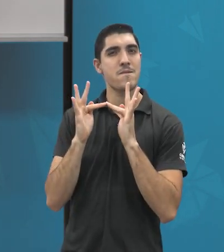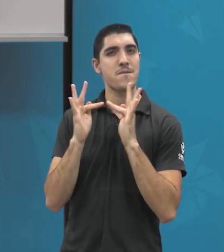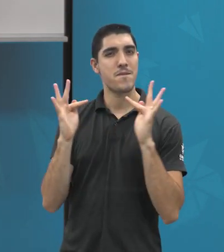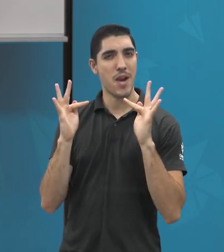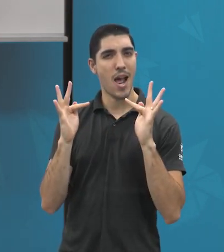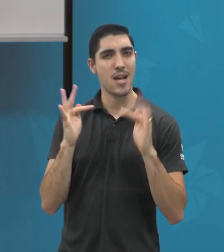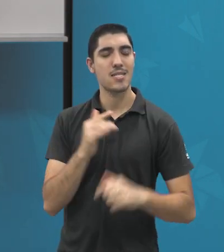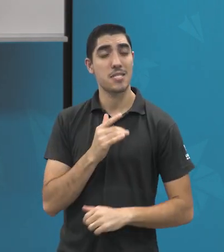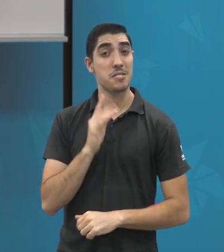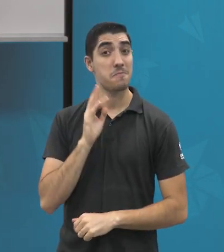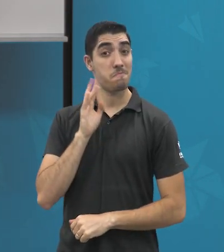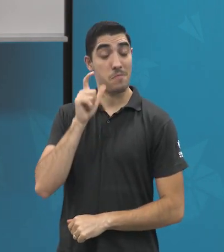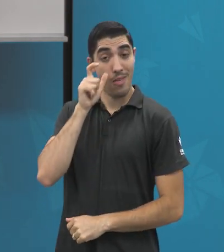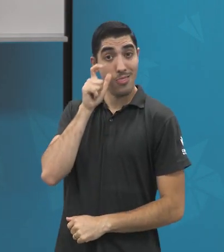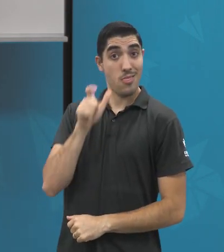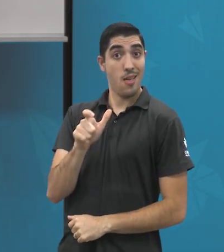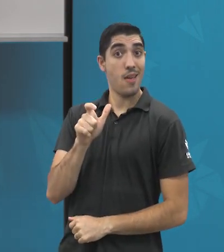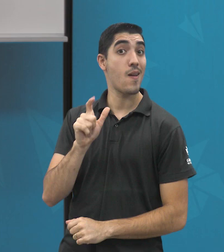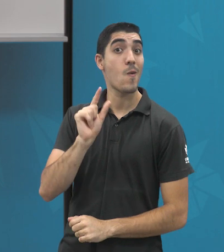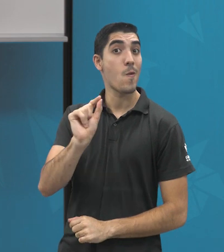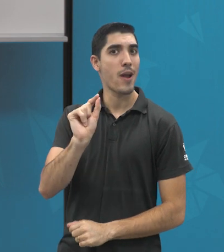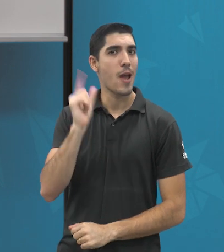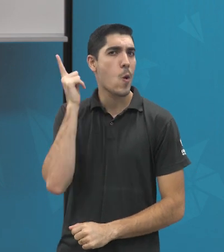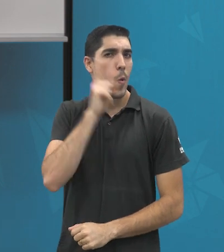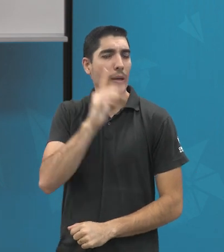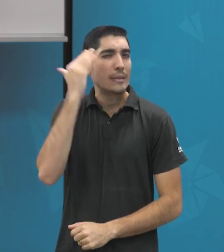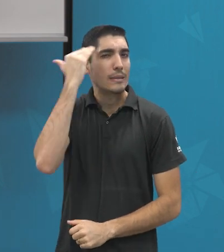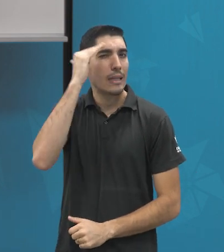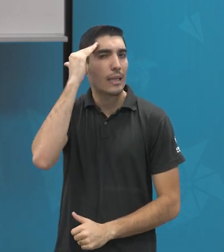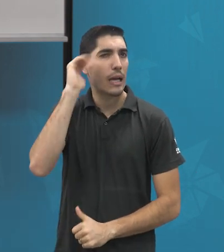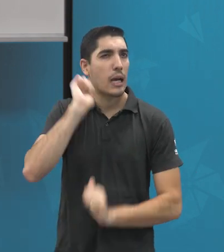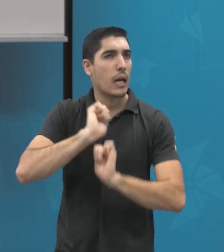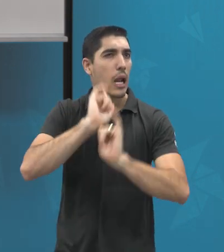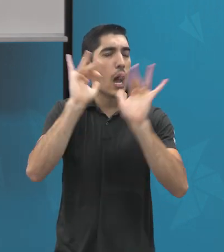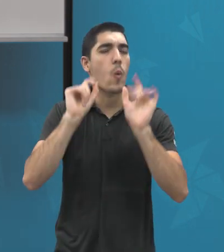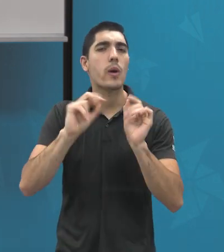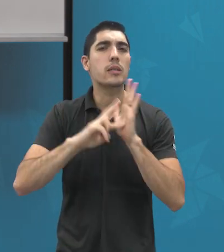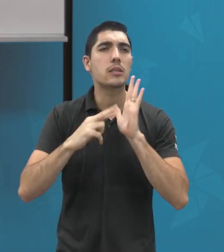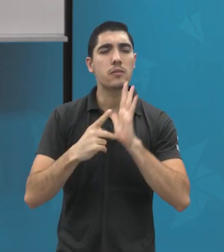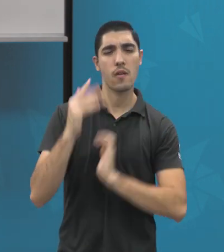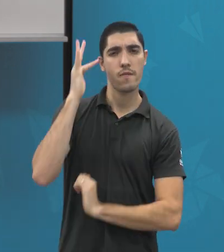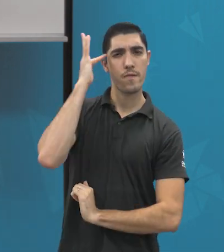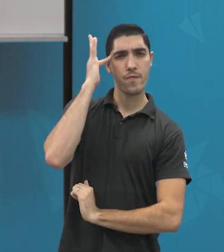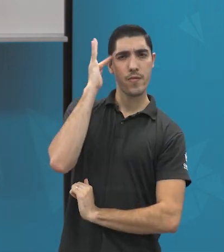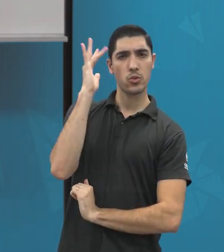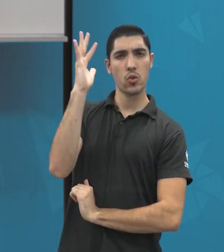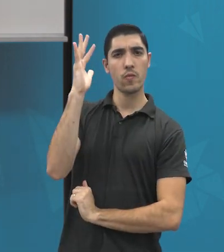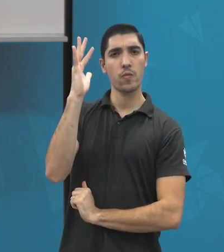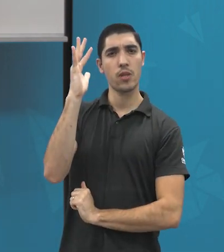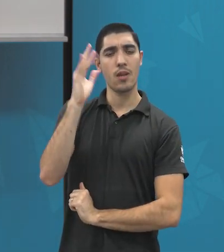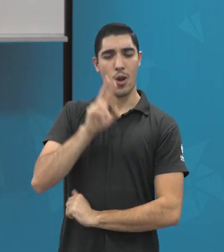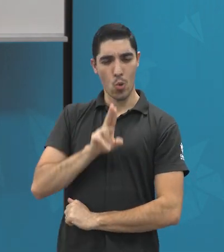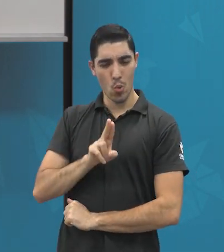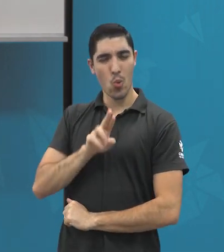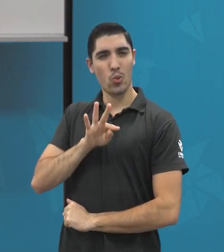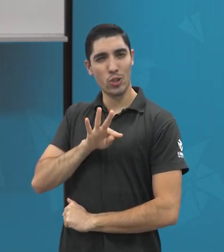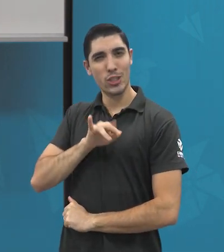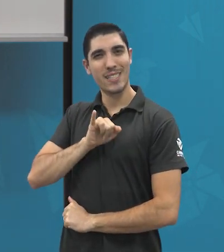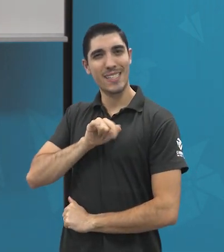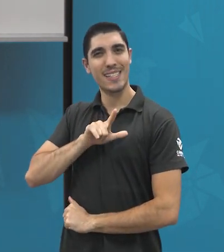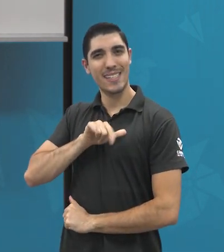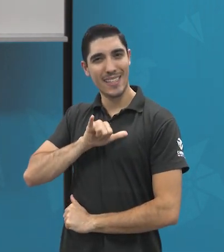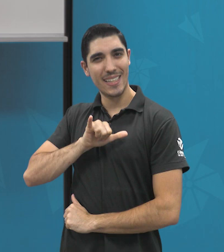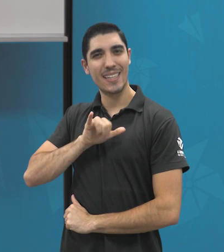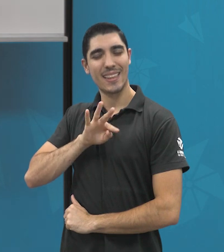pensar essa referência de uma filosofia utilitarista e ao mesmo tempo entender a argumentação que o John Stuart